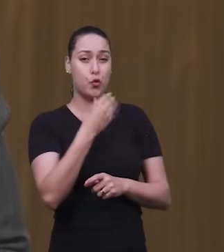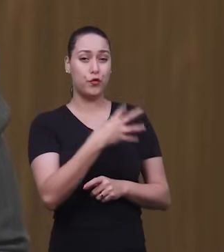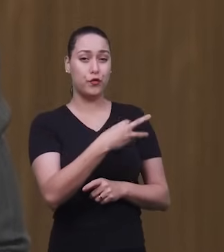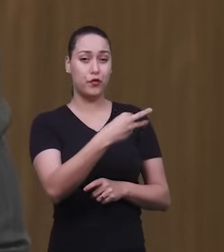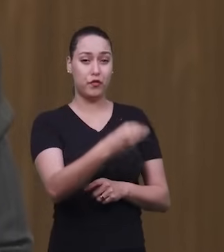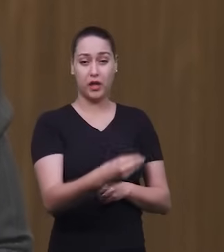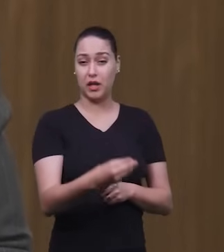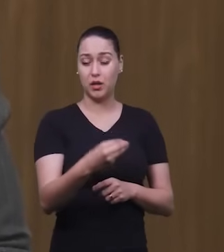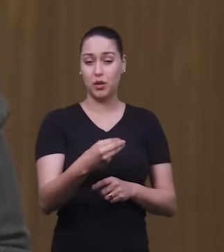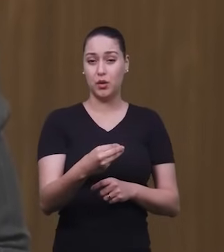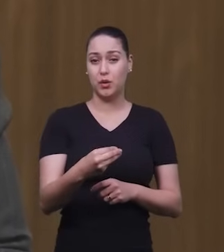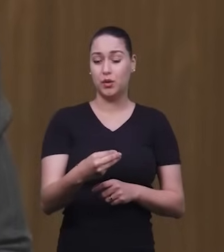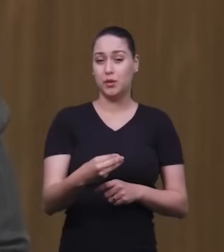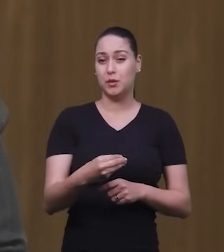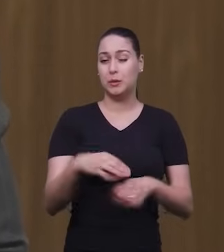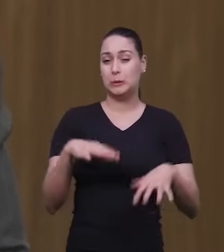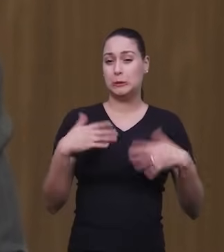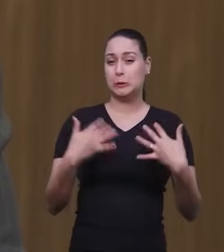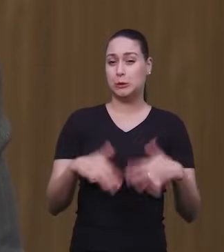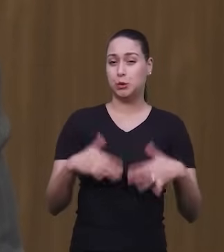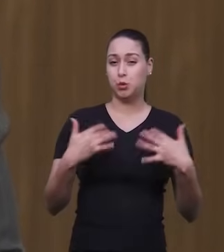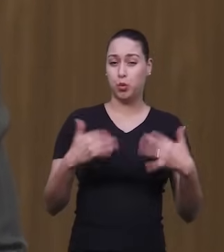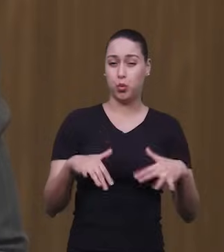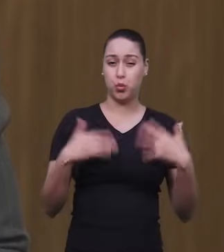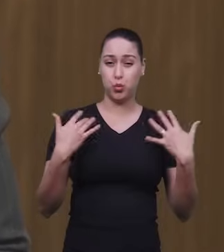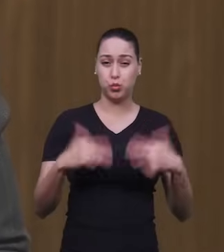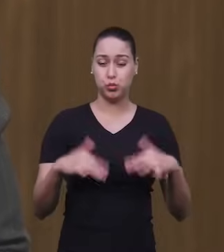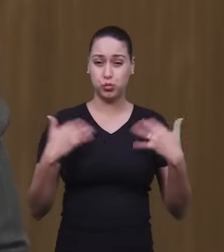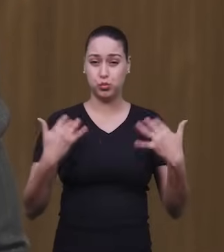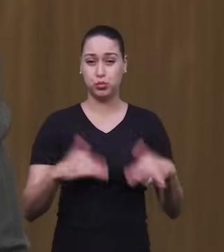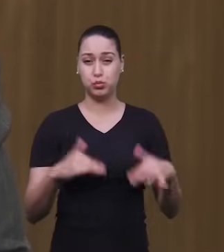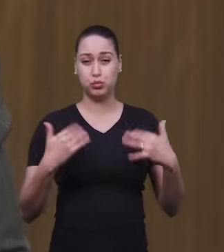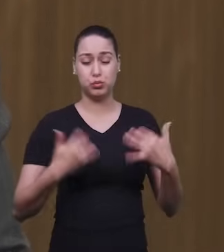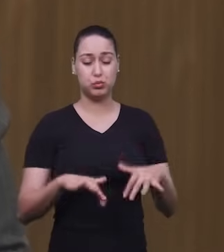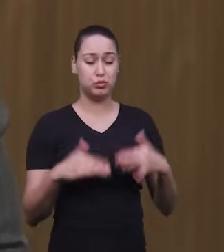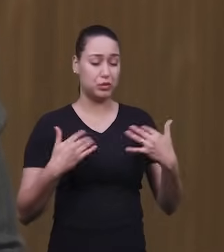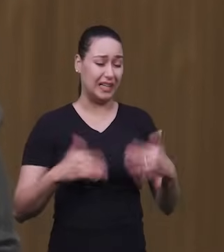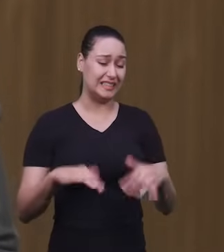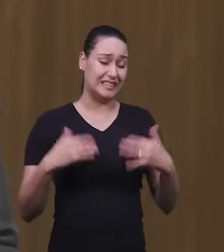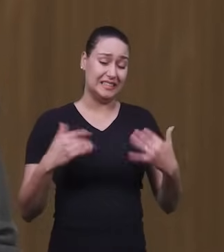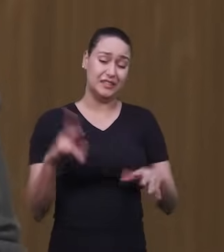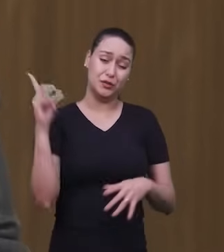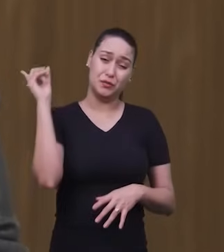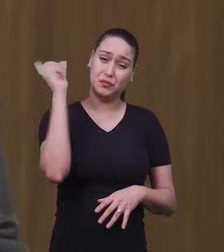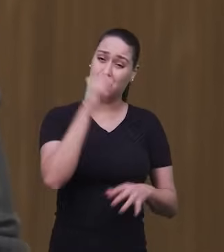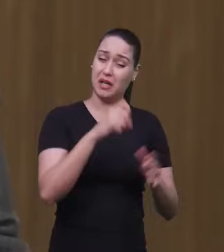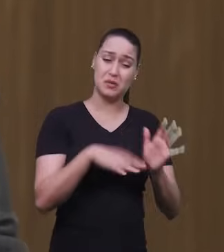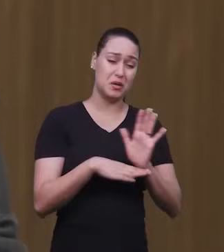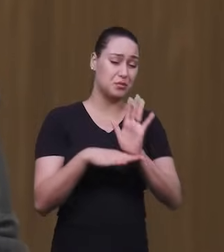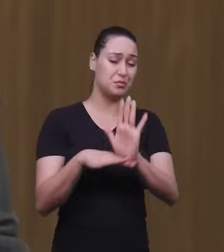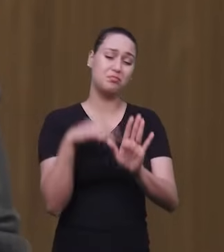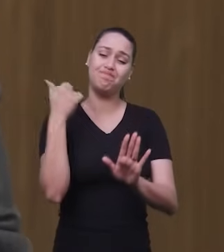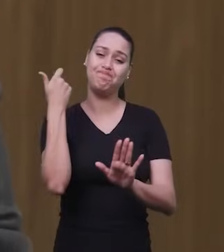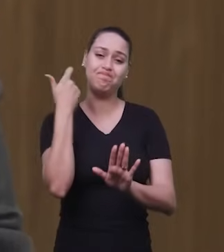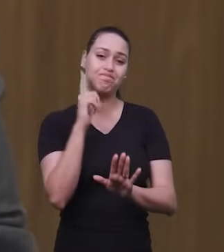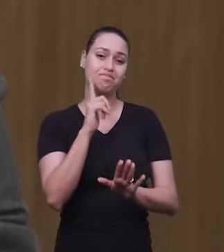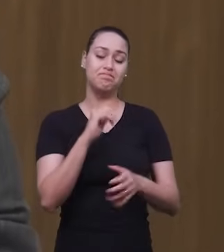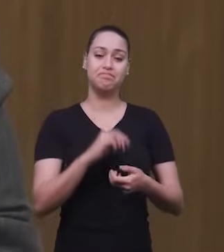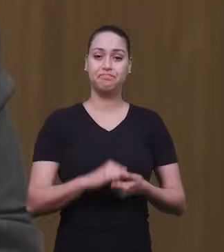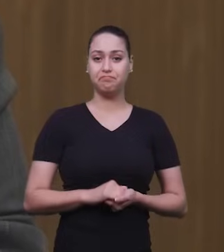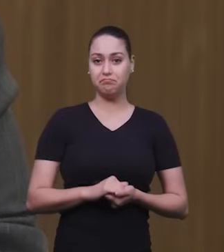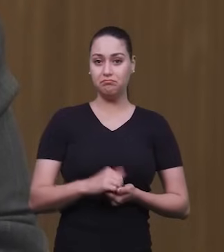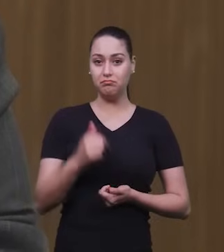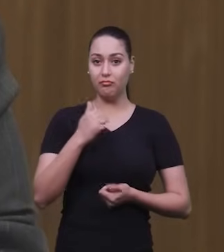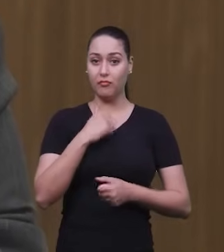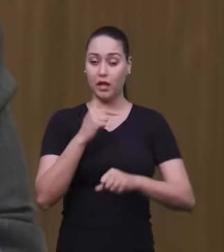uma crise, né, convulsão, não encontrava socorro, e eu na